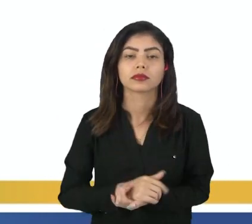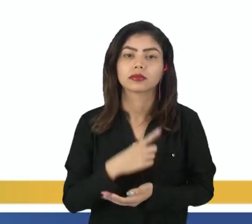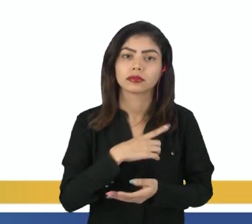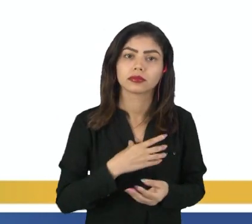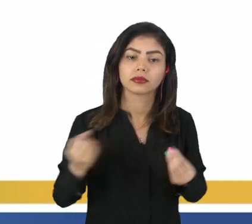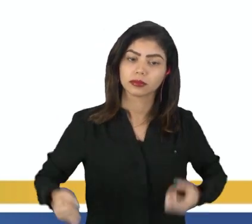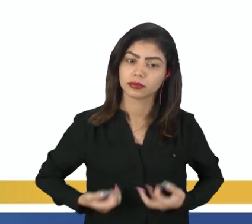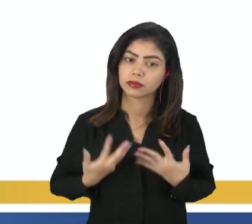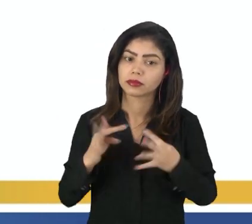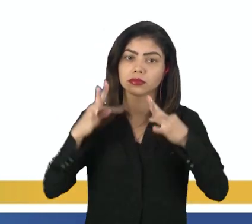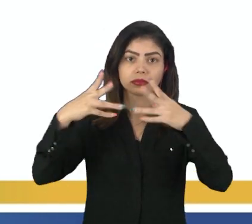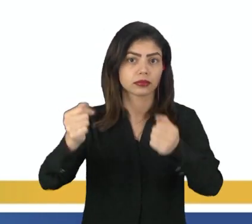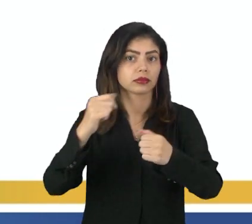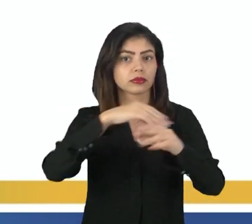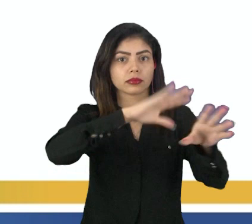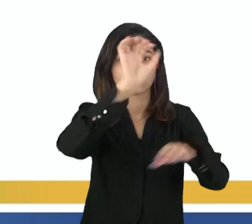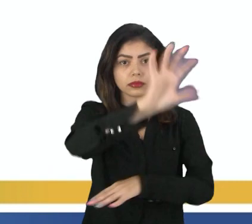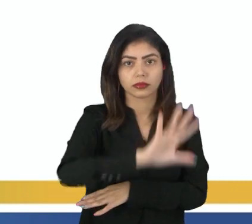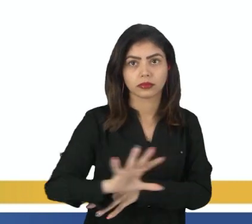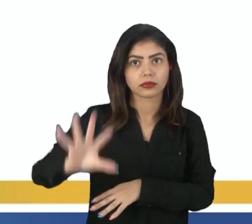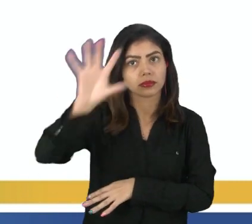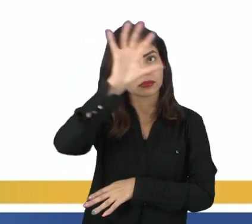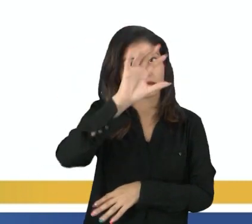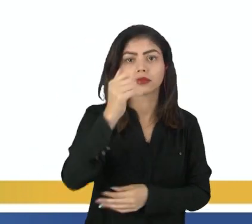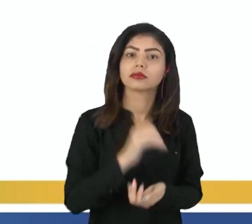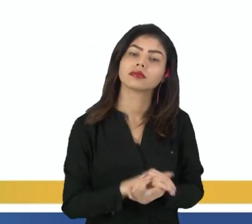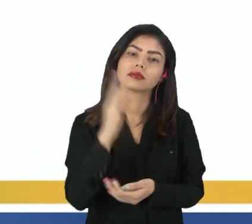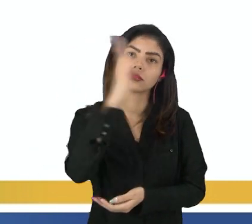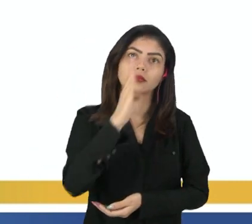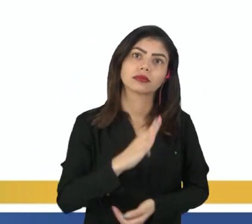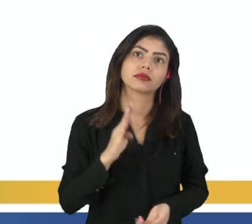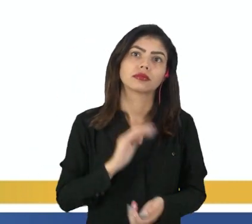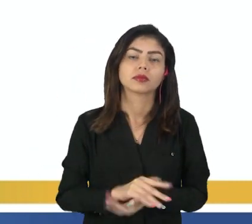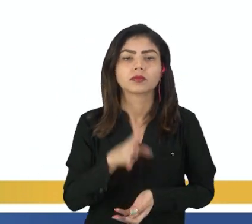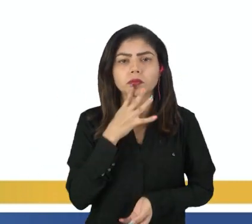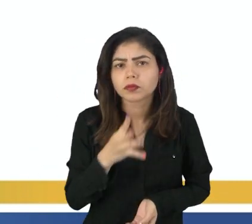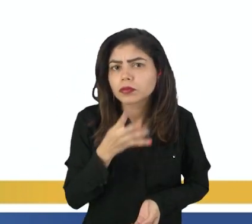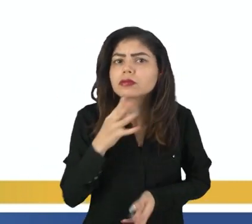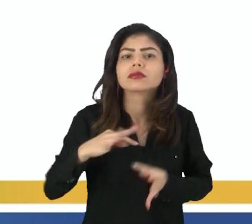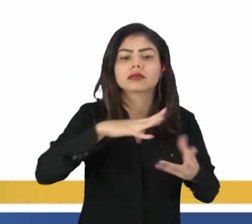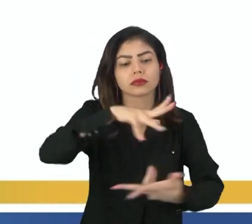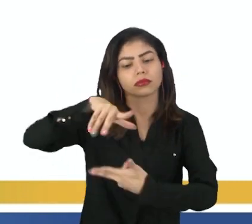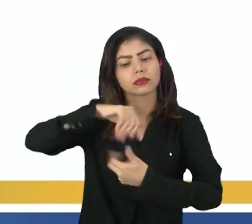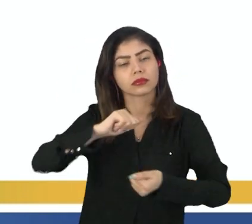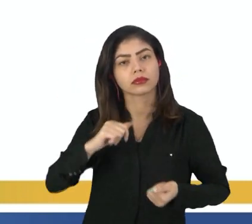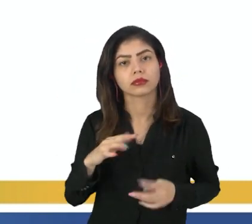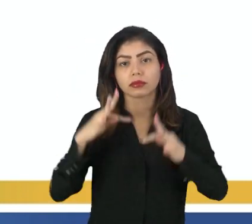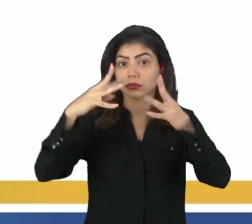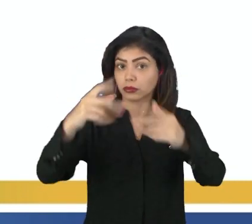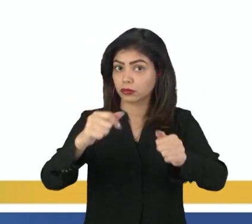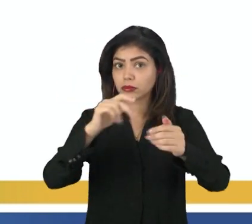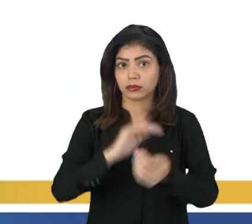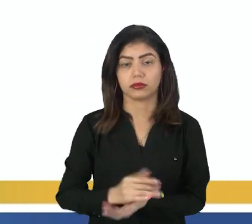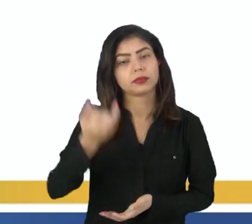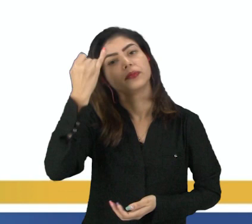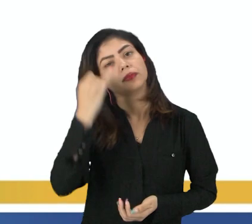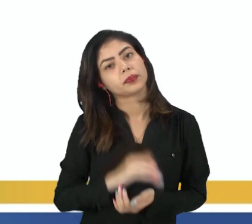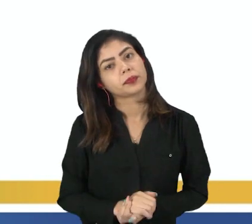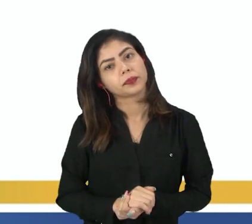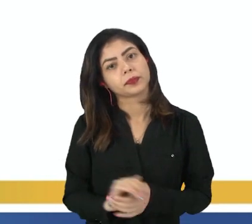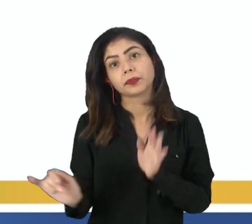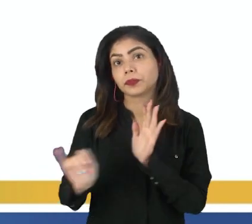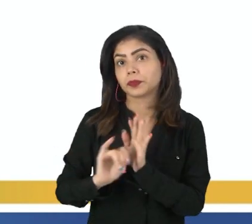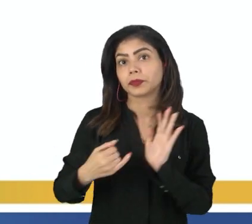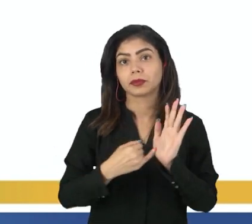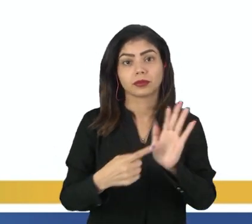elas estão manifestas em todo o território e algumas delas são reconhecidas no mundo inteiro, que vão dar uma